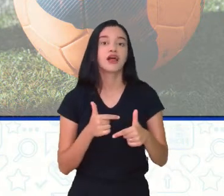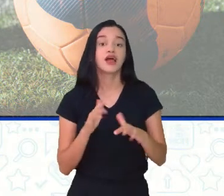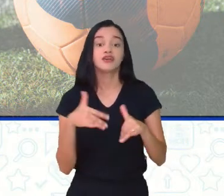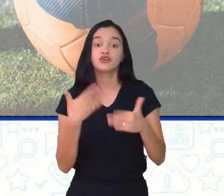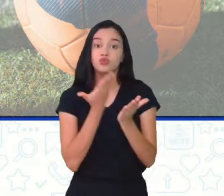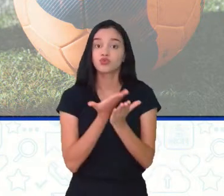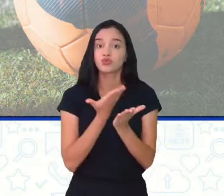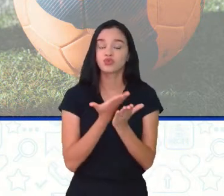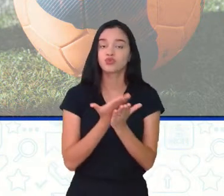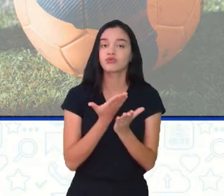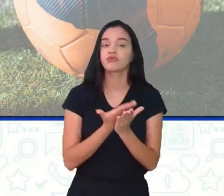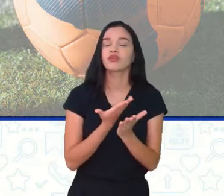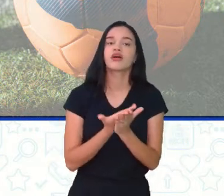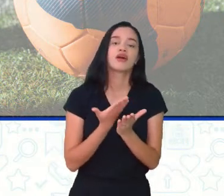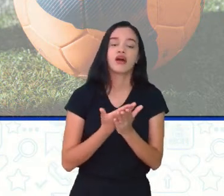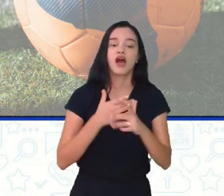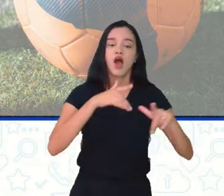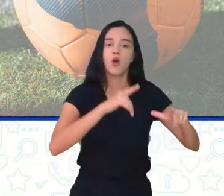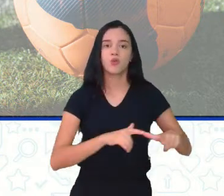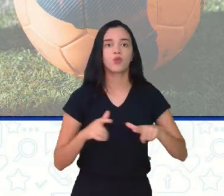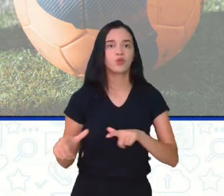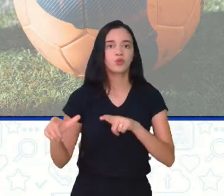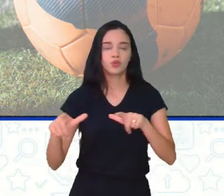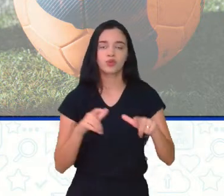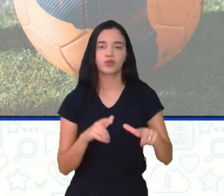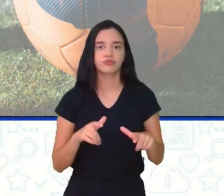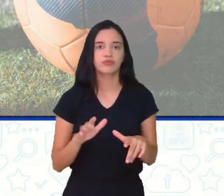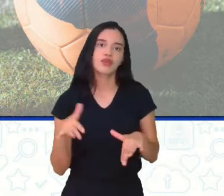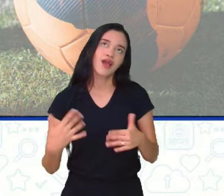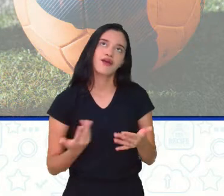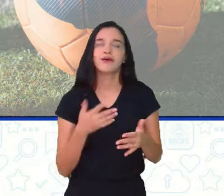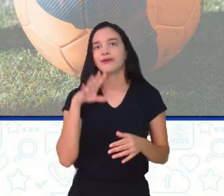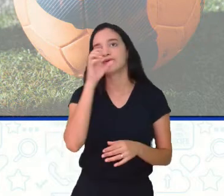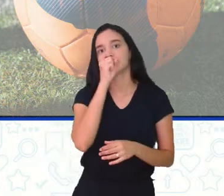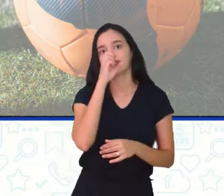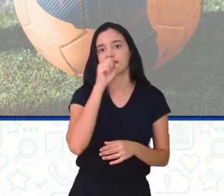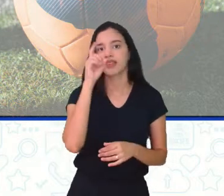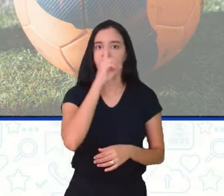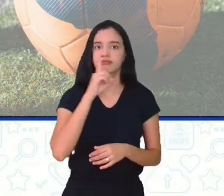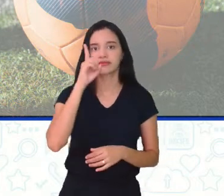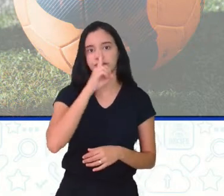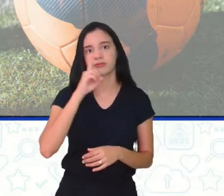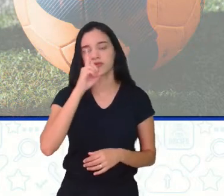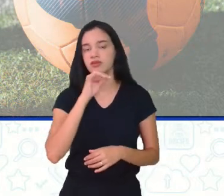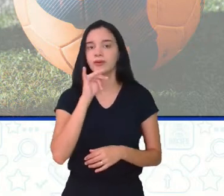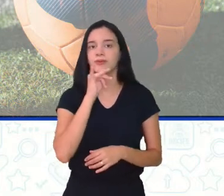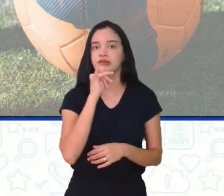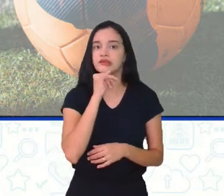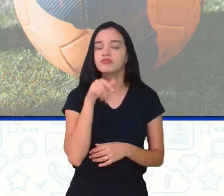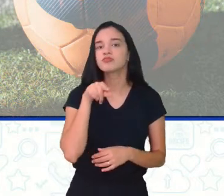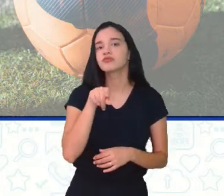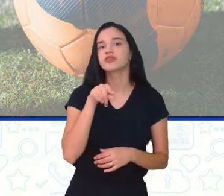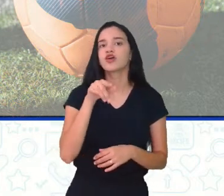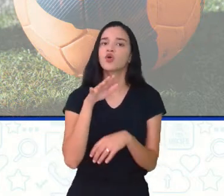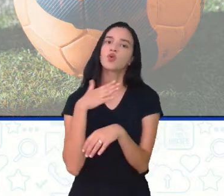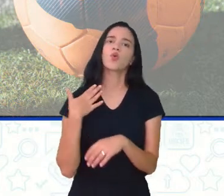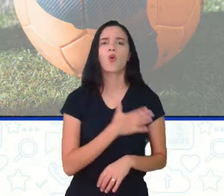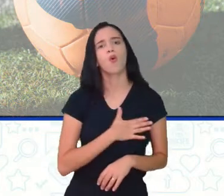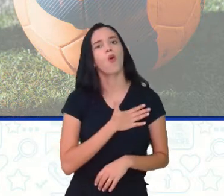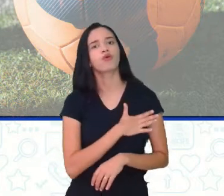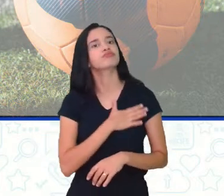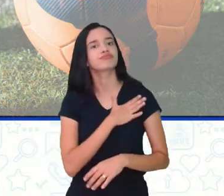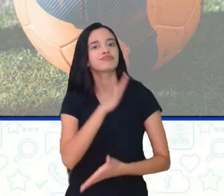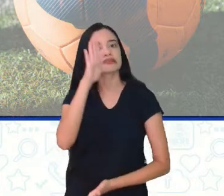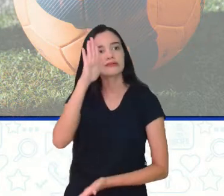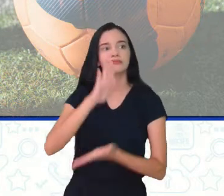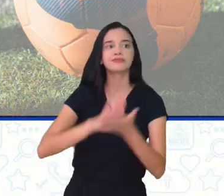de ter uma afeição por um determinado lugar. Então, ou seja, final de semana, por exemplo, se você gosta de sair